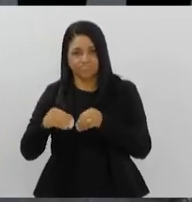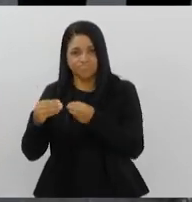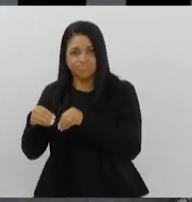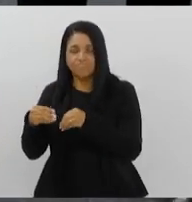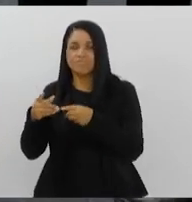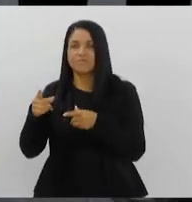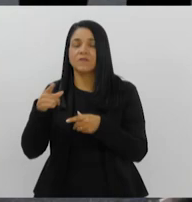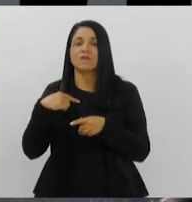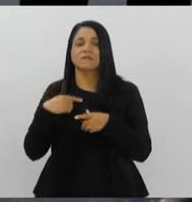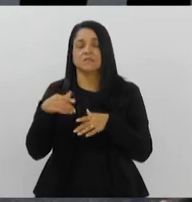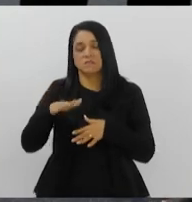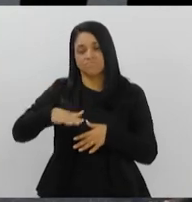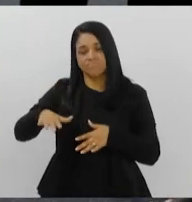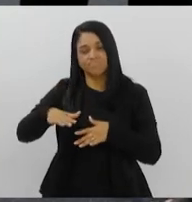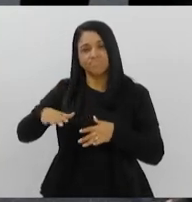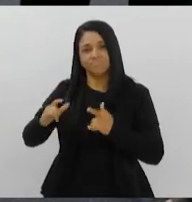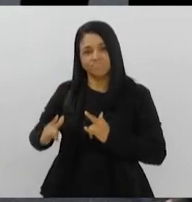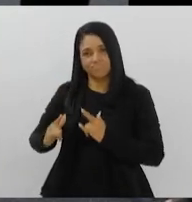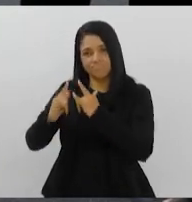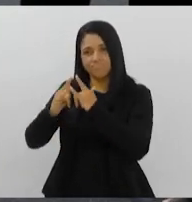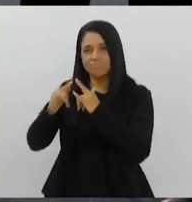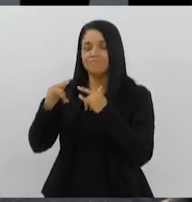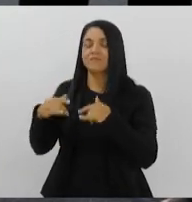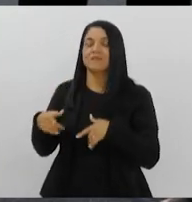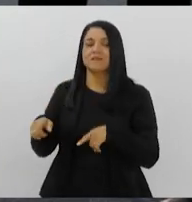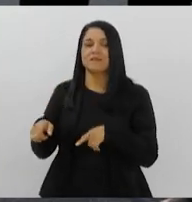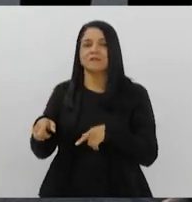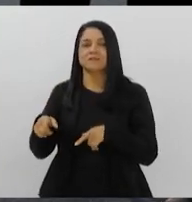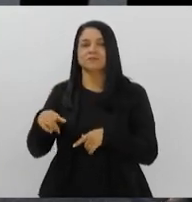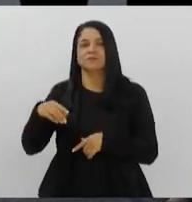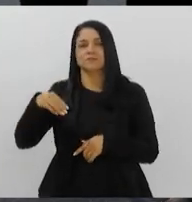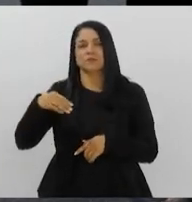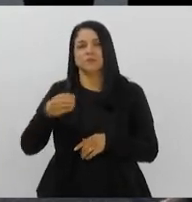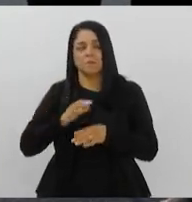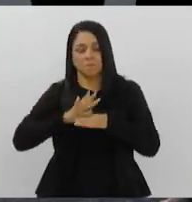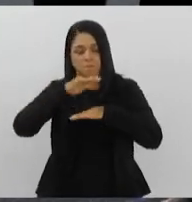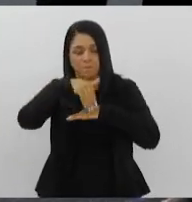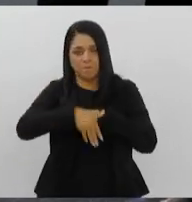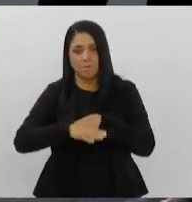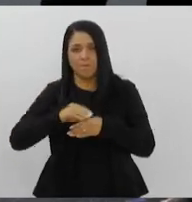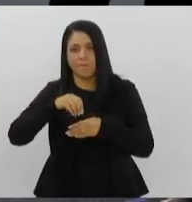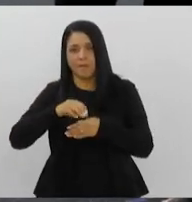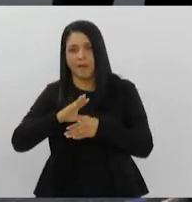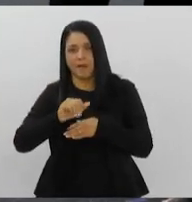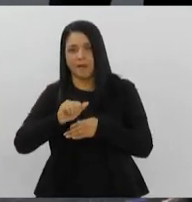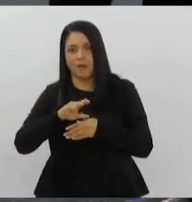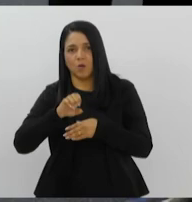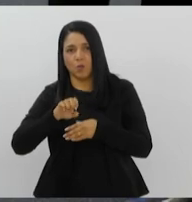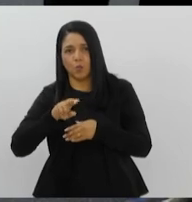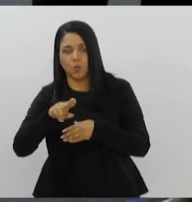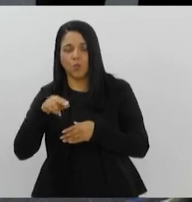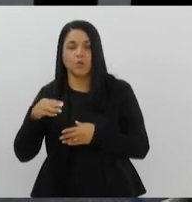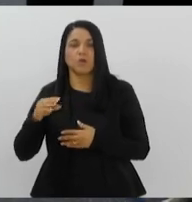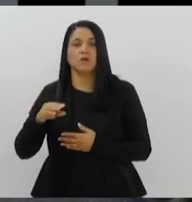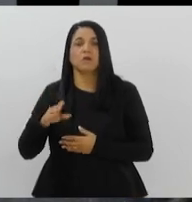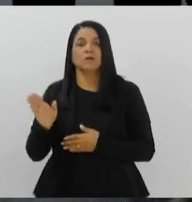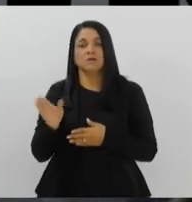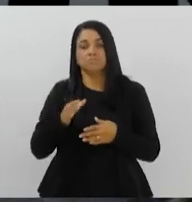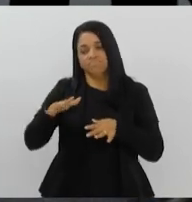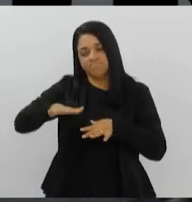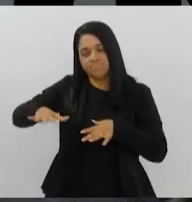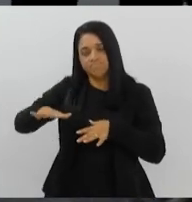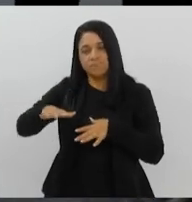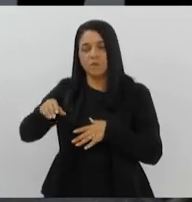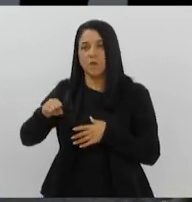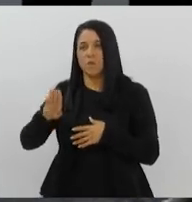Boa Morte, mas também do conjunto lá de Cachoeiras de Macacu, contem com esses parlamentares da